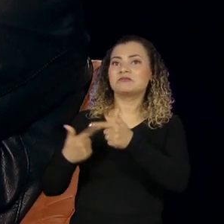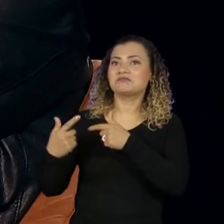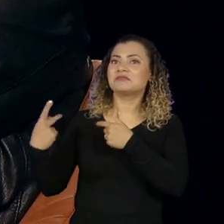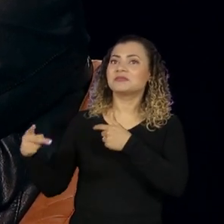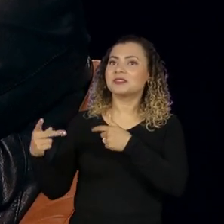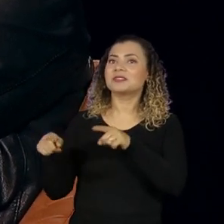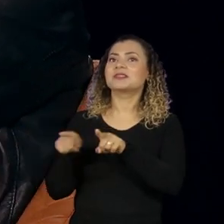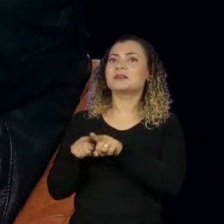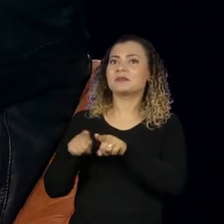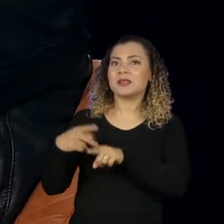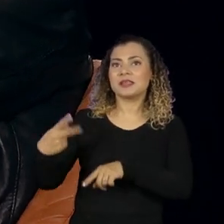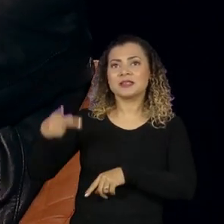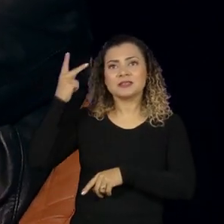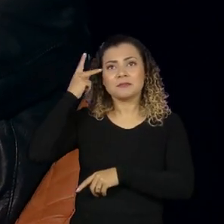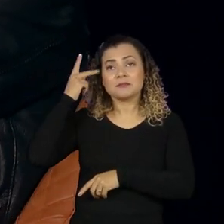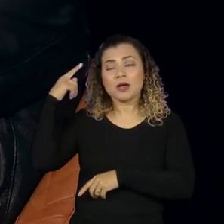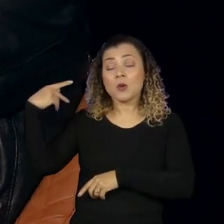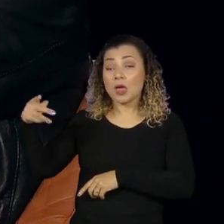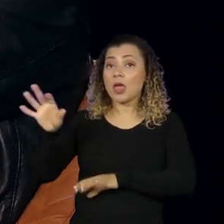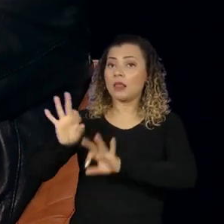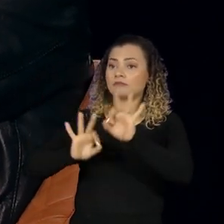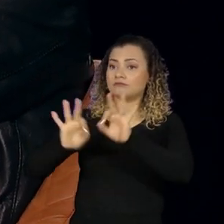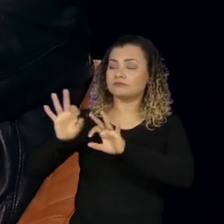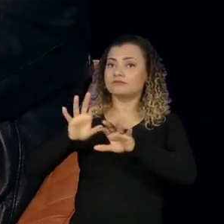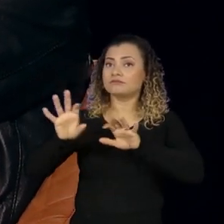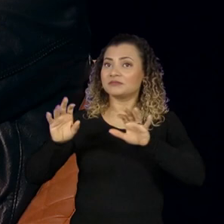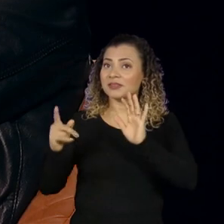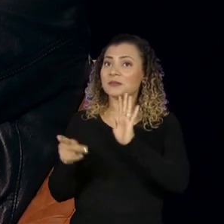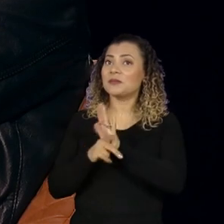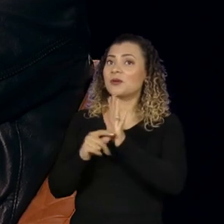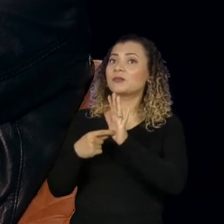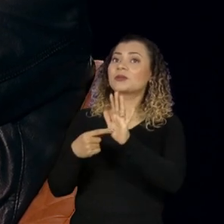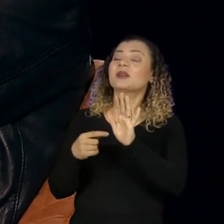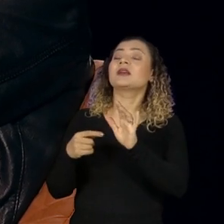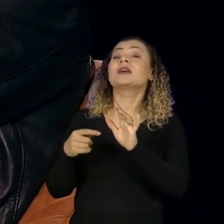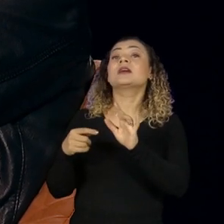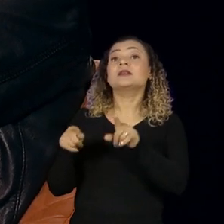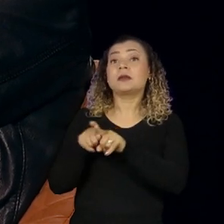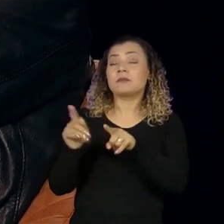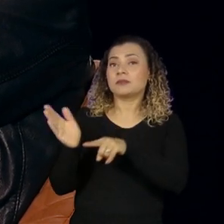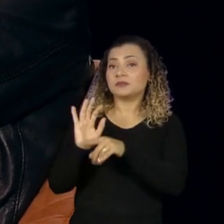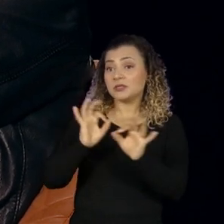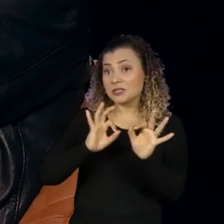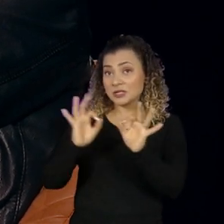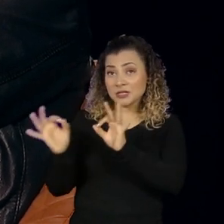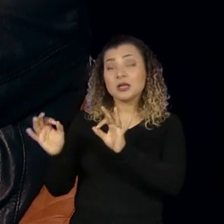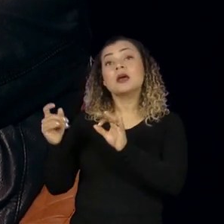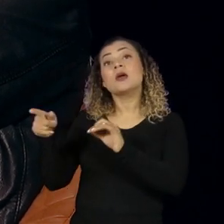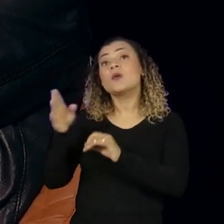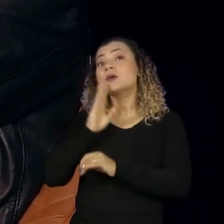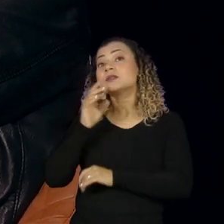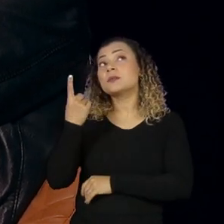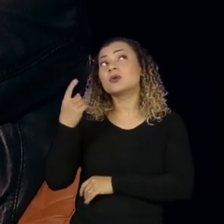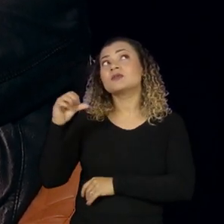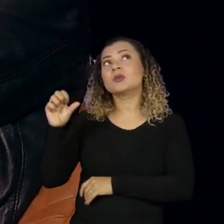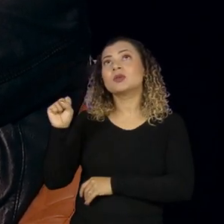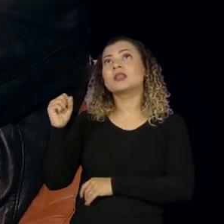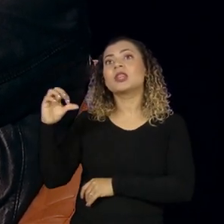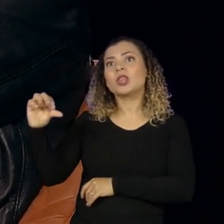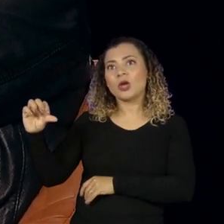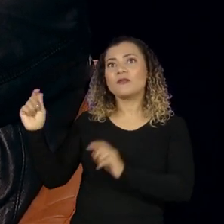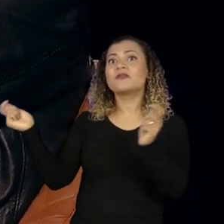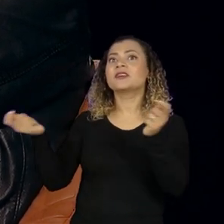Centro Cultural São Paulo. Ela foi a produtora das duas mostras. E eu conheci mesmo ela em 89, lá